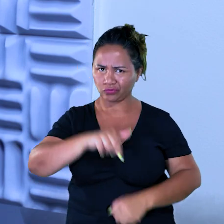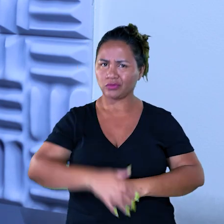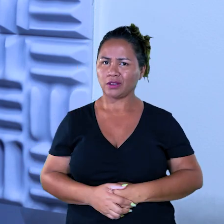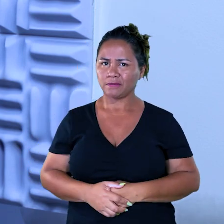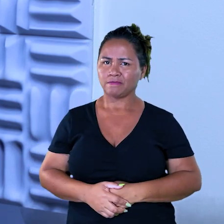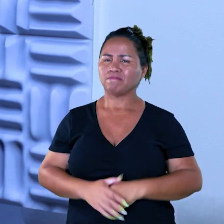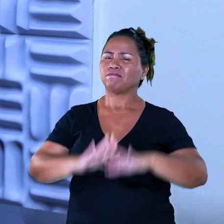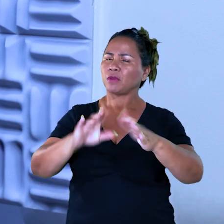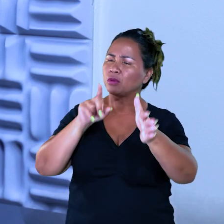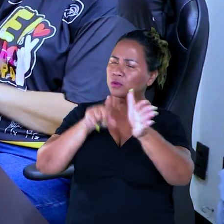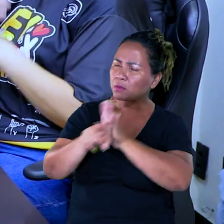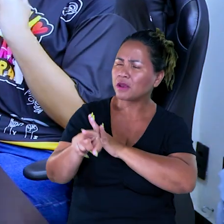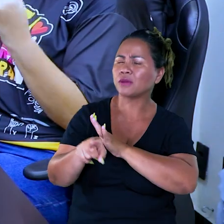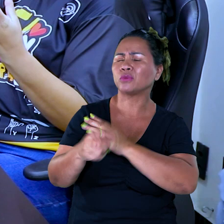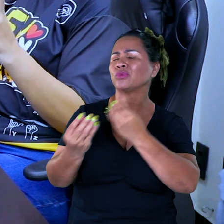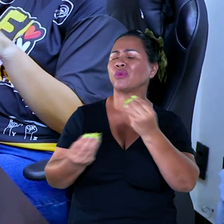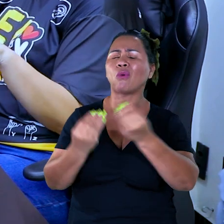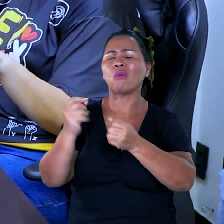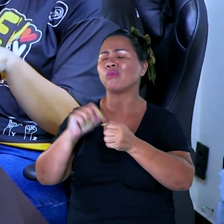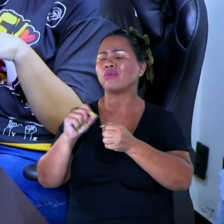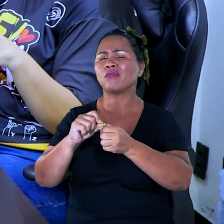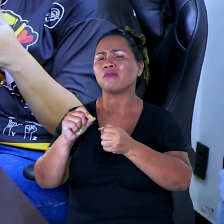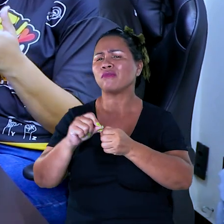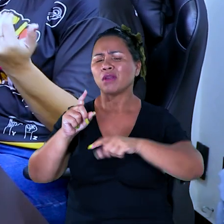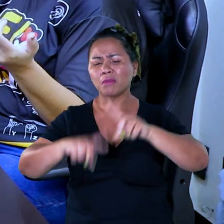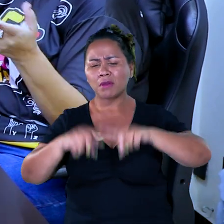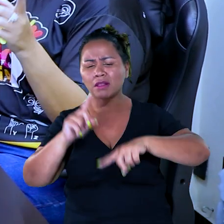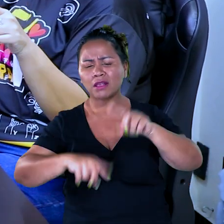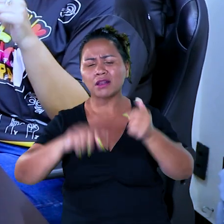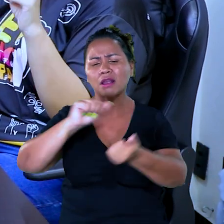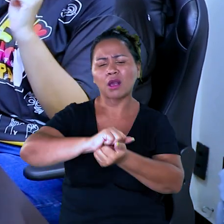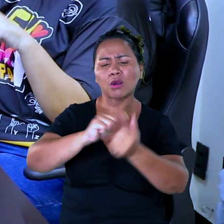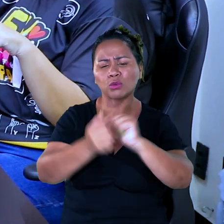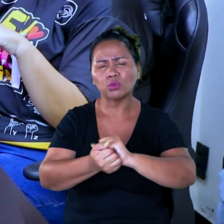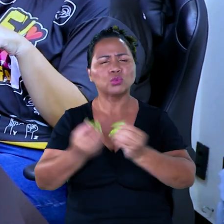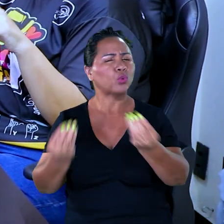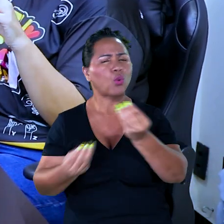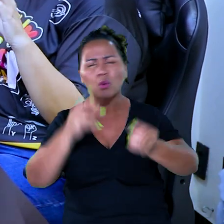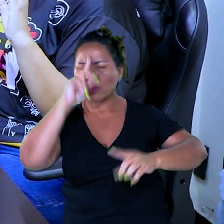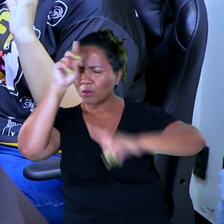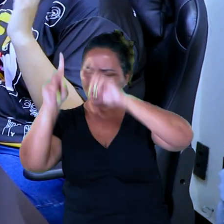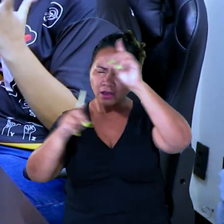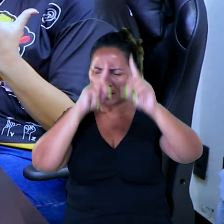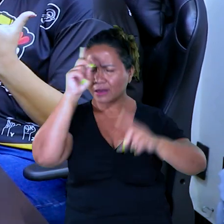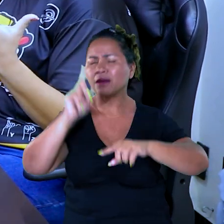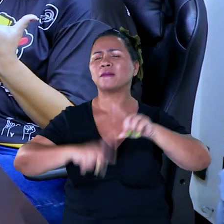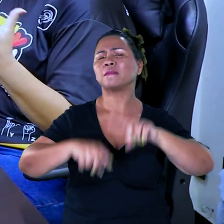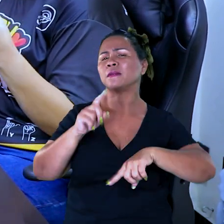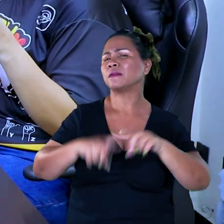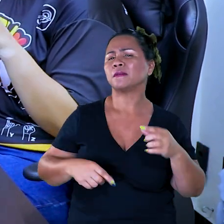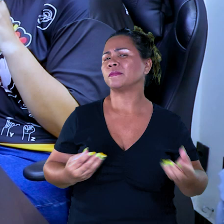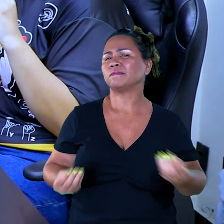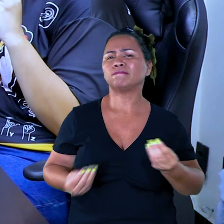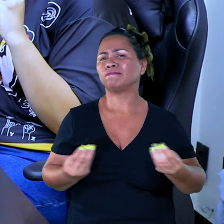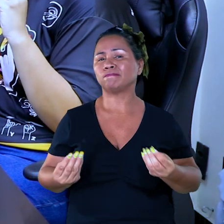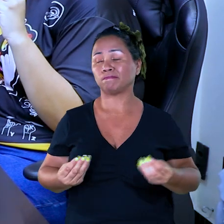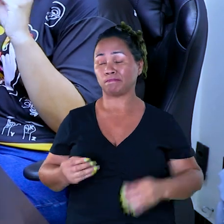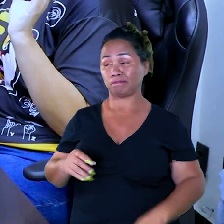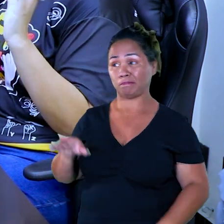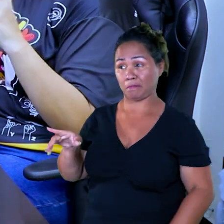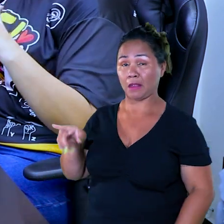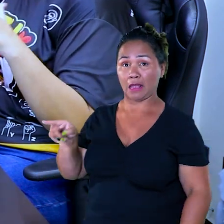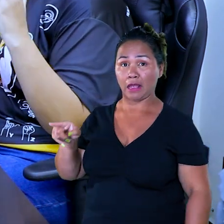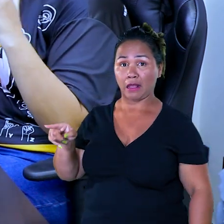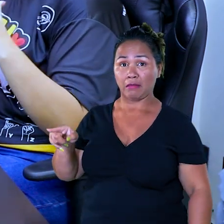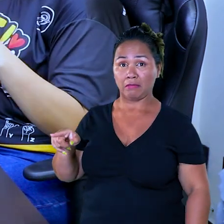tanta coisa, né? E Sim. criado Sim, também. com Você certeza. não só adapta, você cria. Como que funciona a aula da Líbia? Ela trabalha